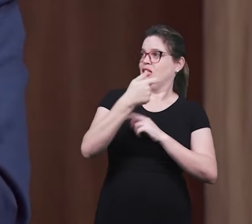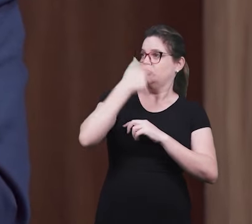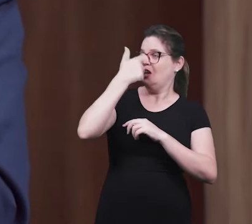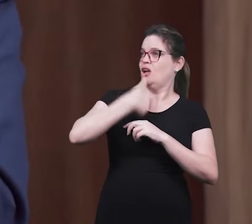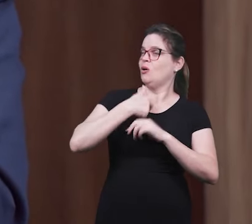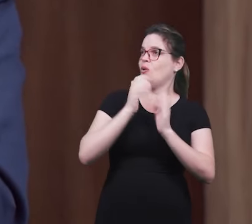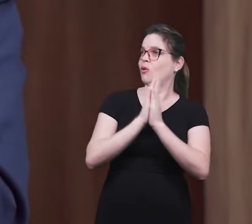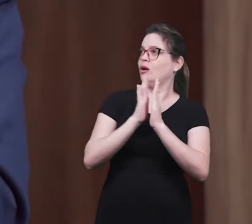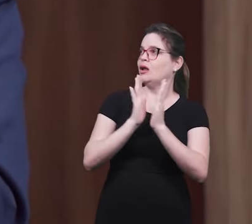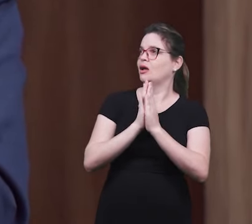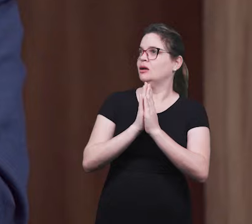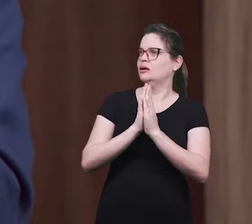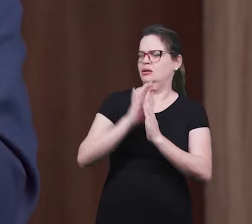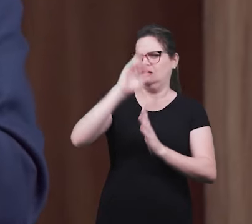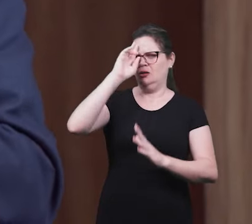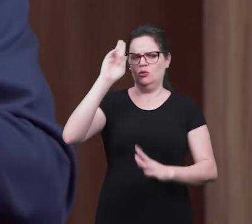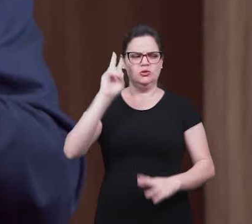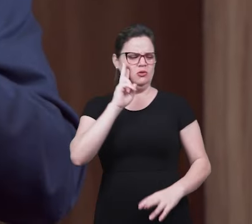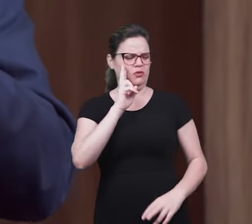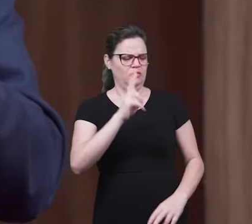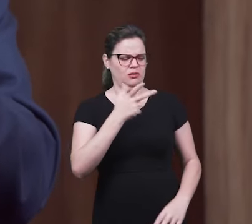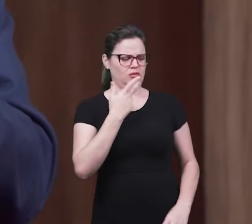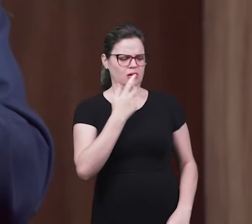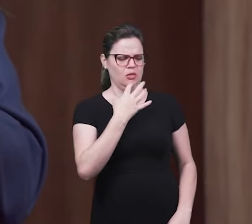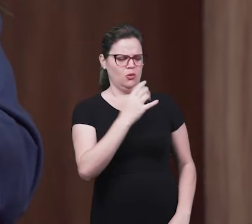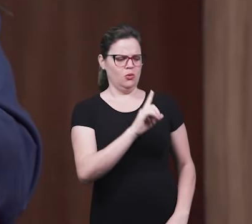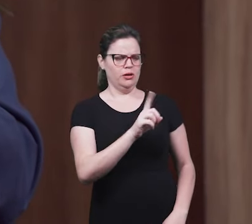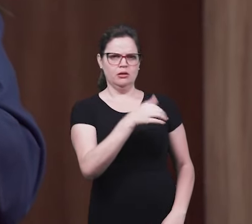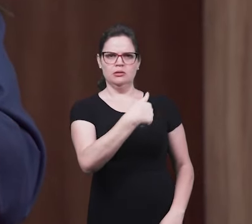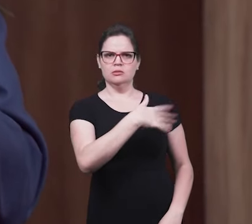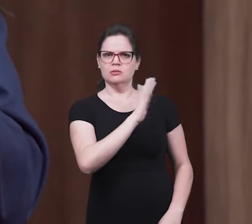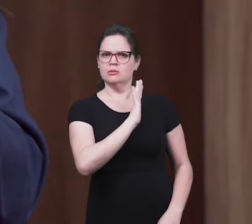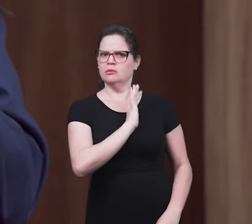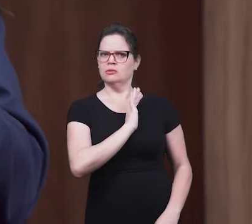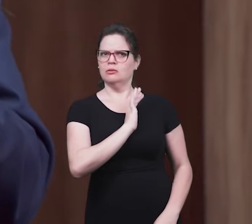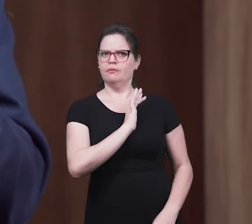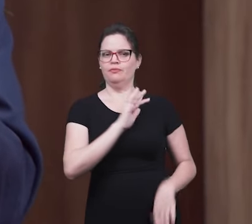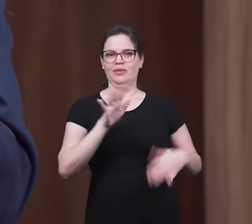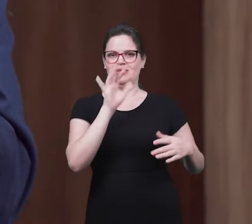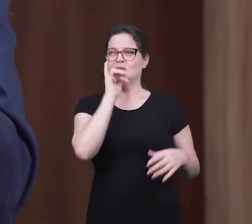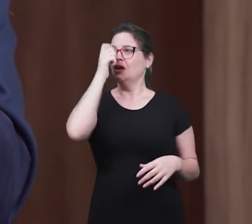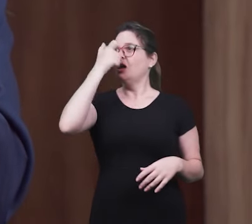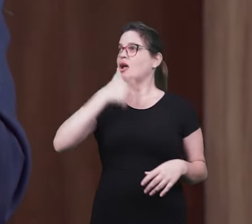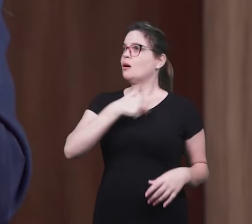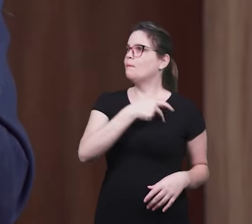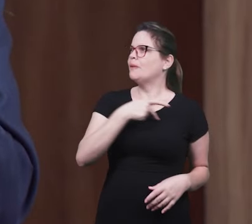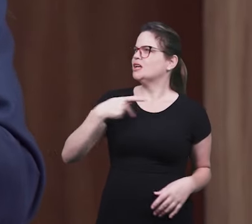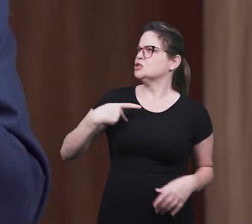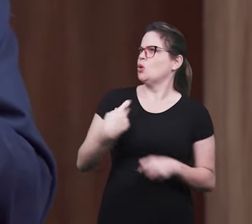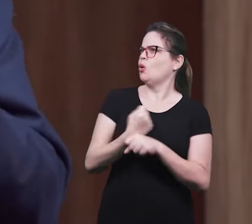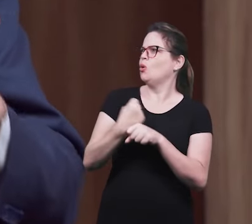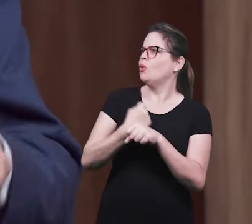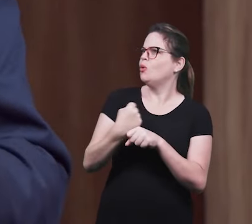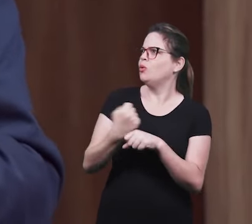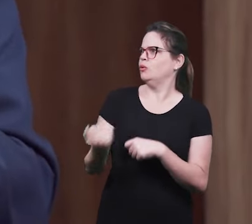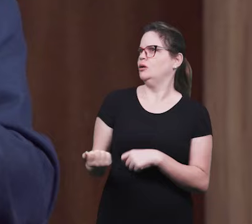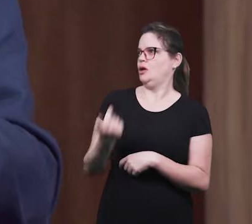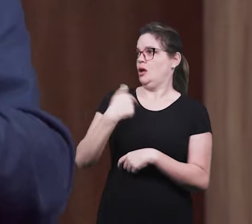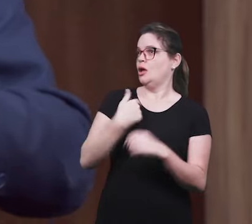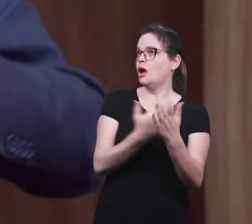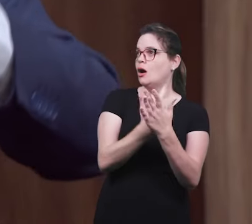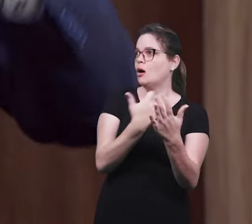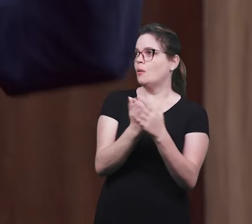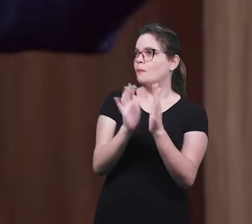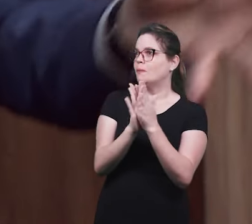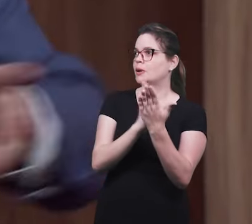nome. Ou seja, eu fui pastor durante tantos anos, eu tive não sei quantas